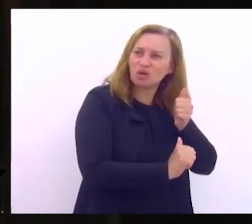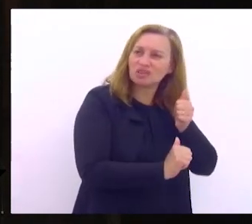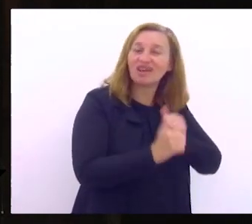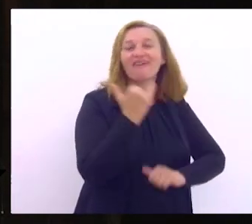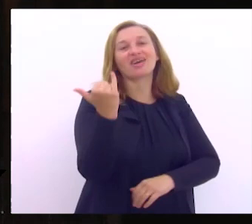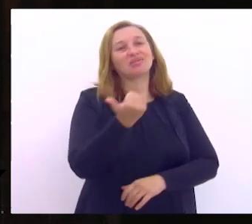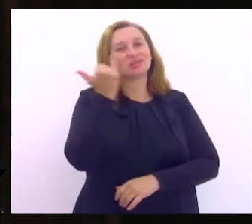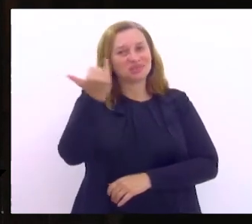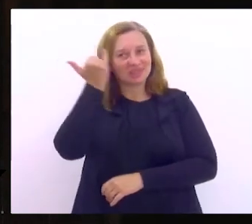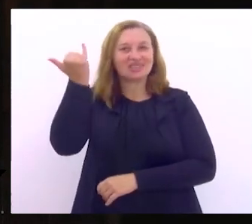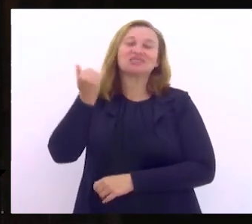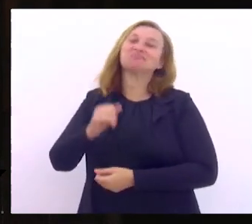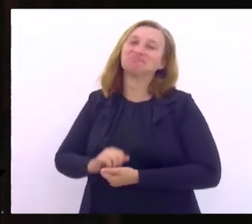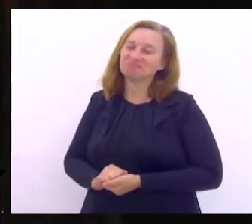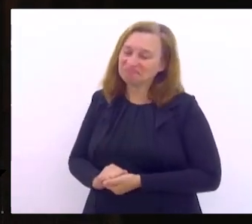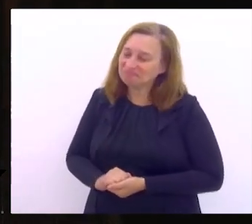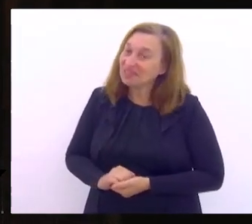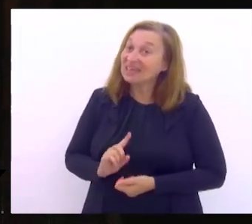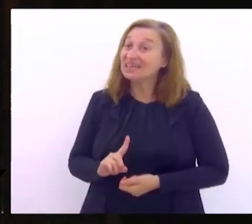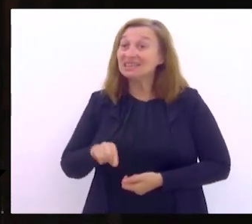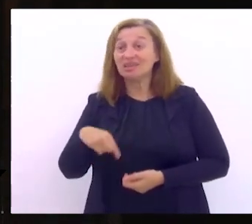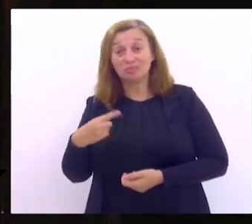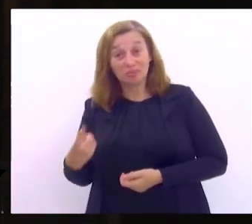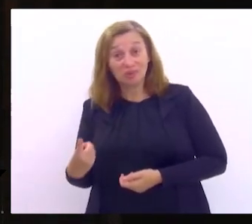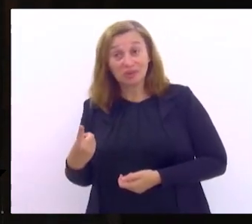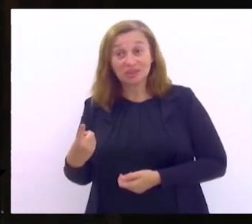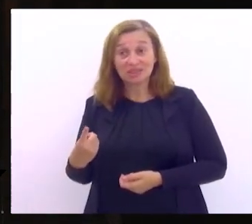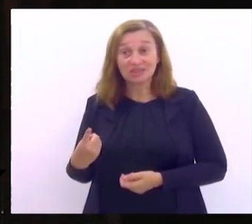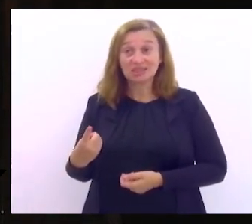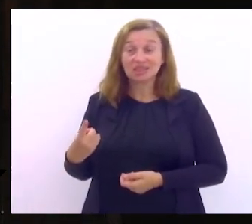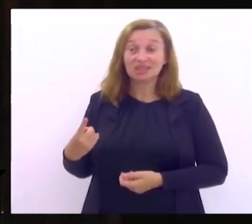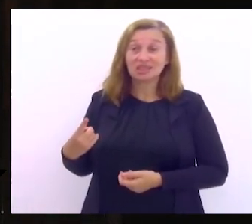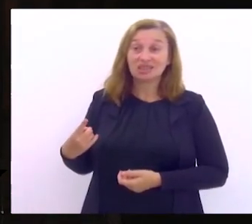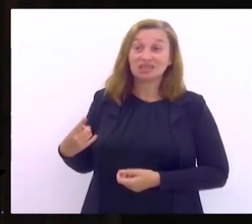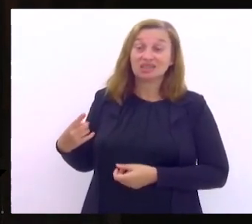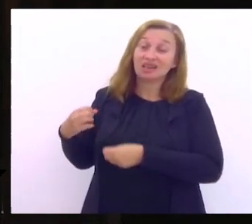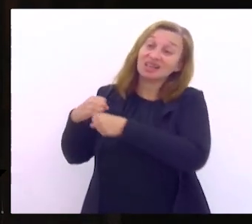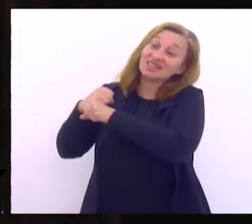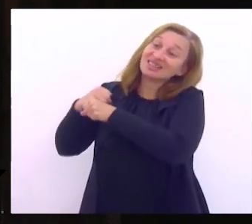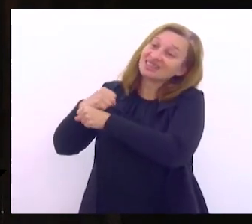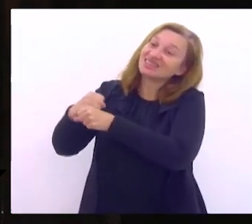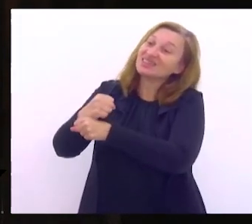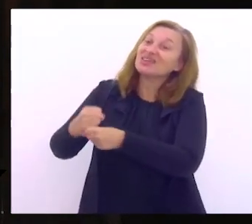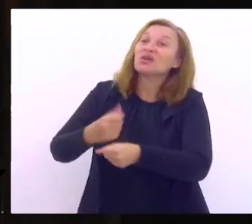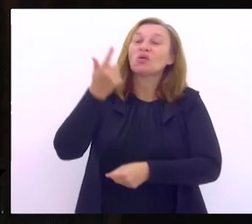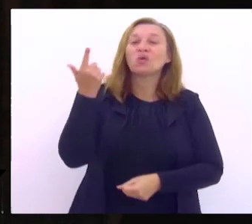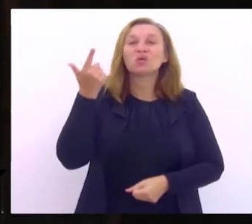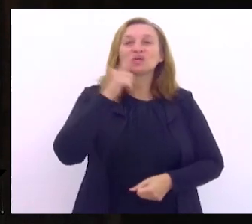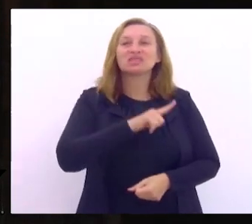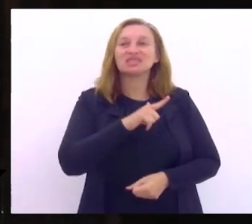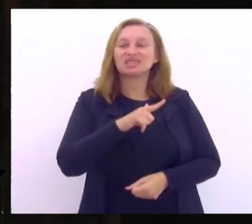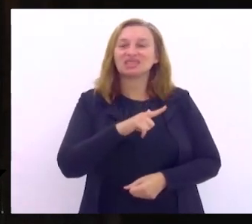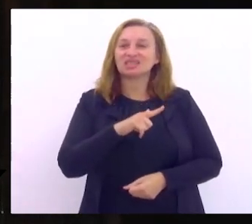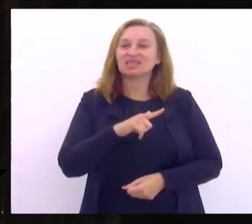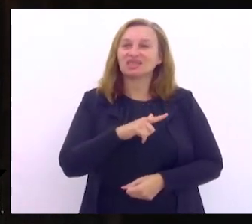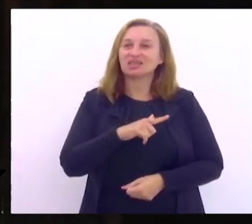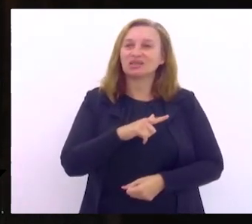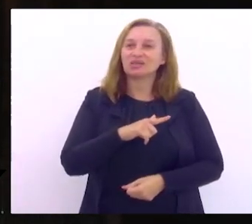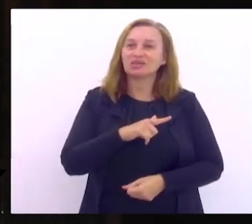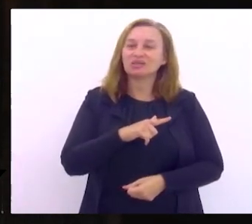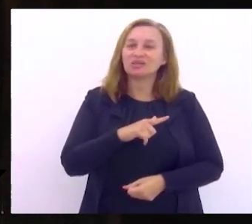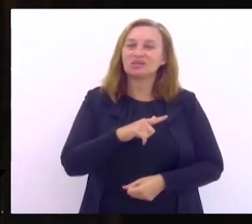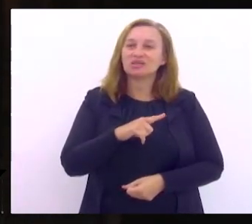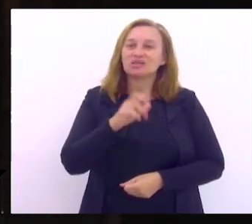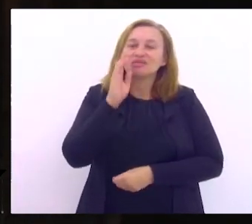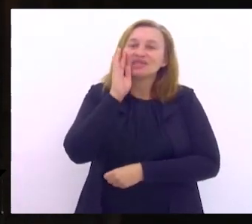muito importante. E depois, durante esse tempo todo, a gente conseguiu manter uma chama no atletismo,